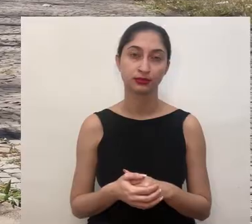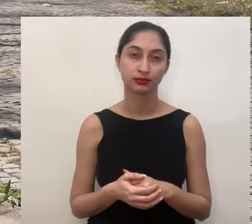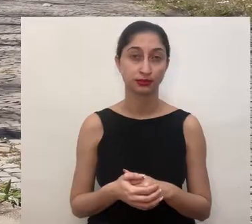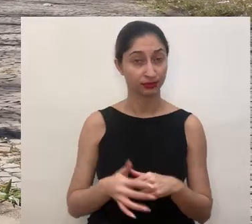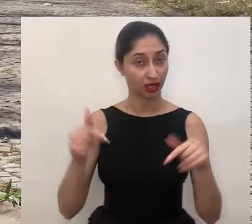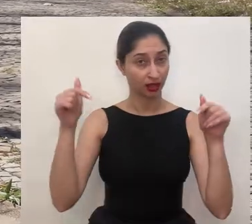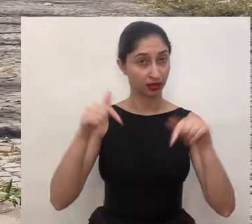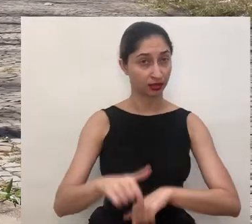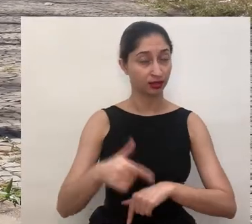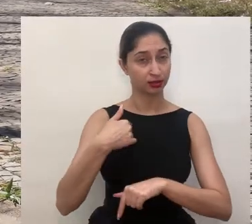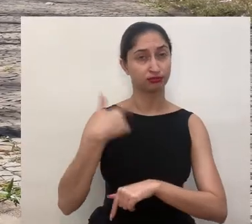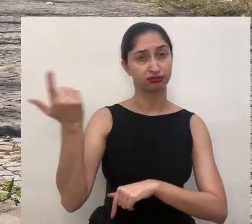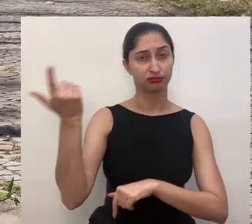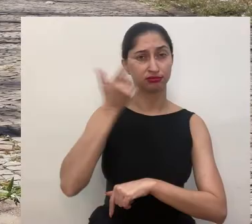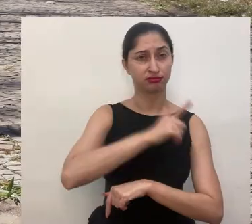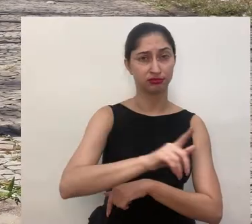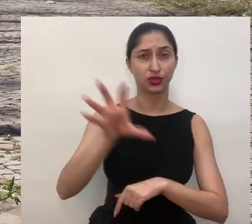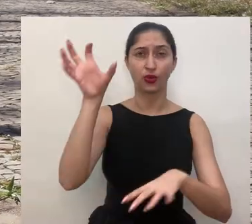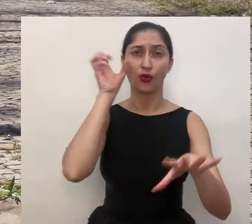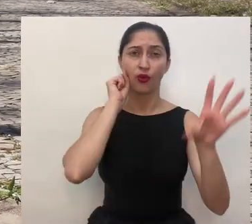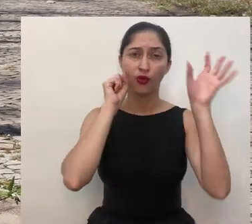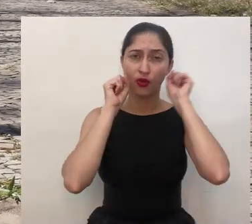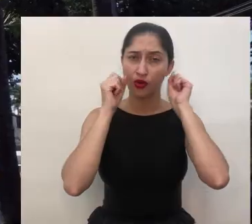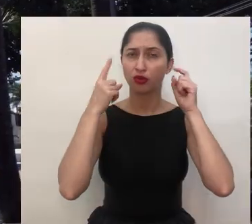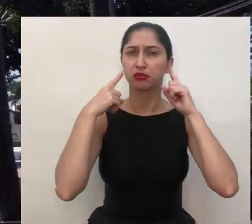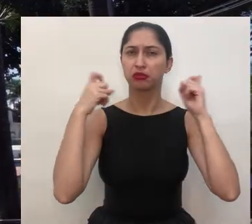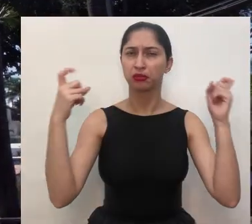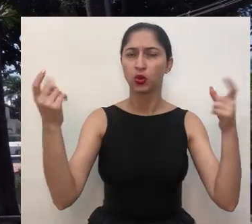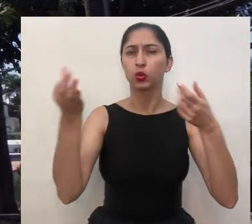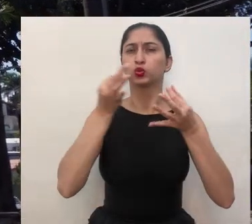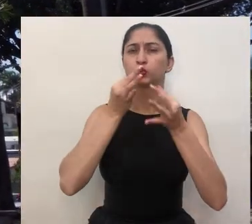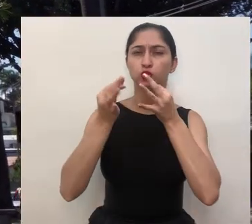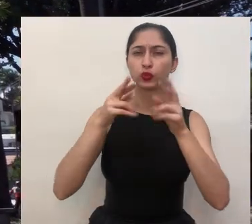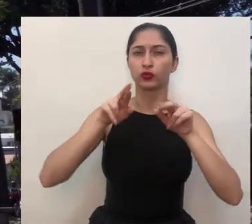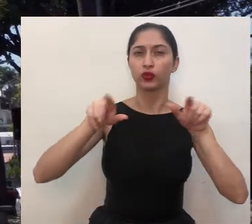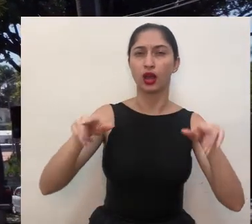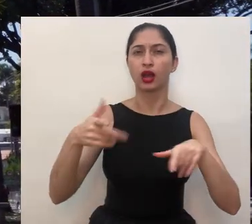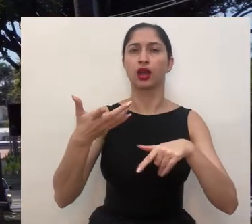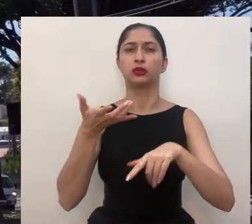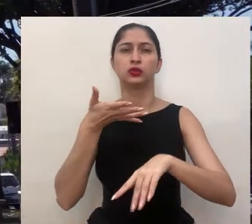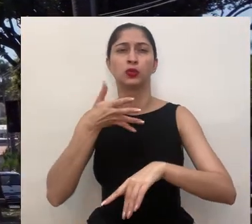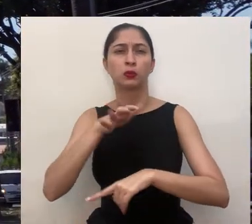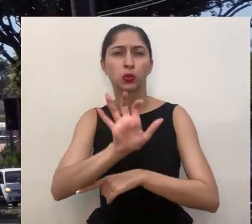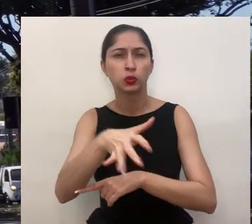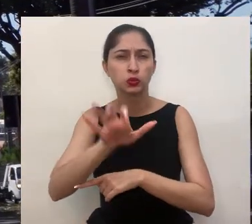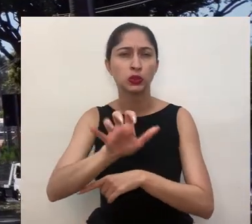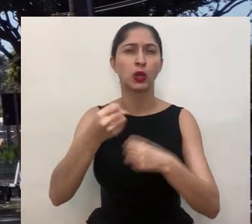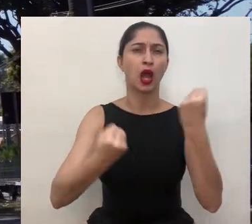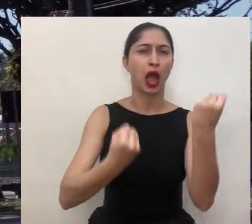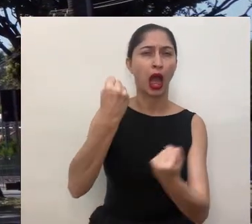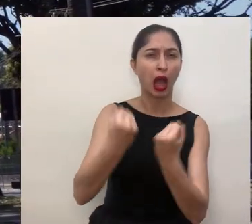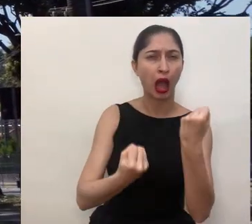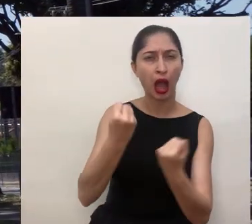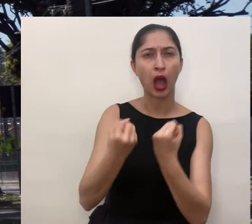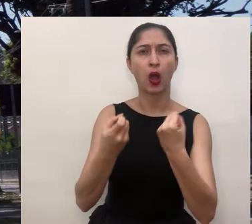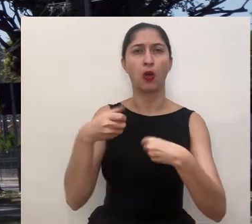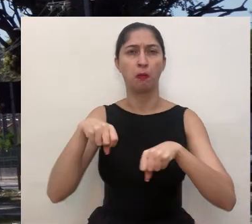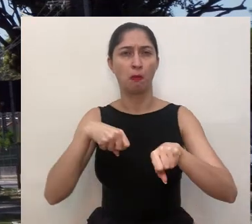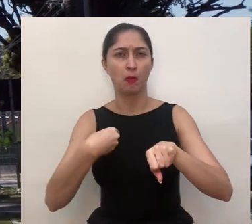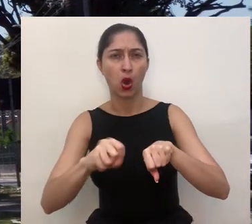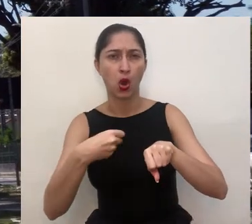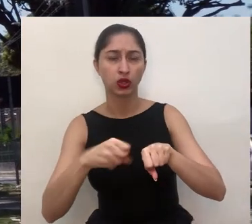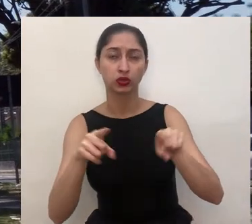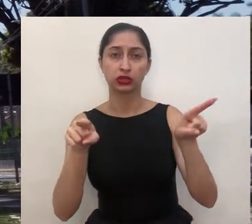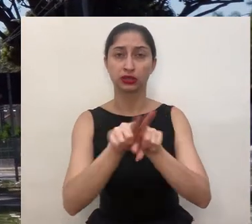Daqui eu consigo ouvir muitos barulhos, desde barulho de carro, moto, buzina e até os transeuntes.